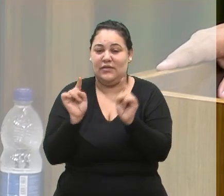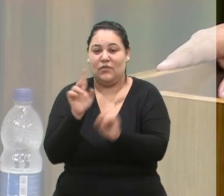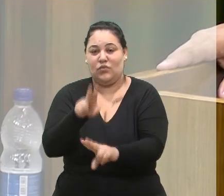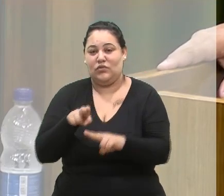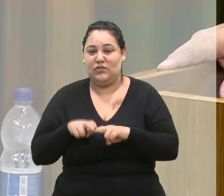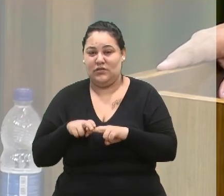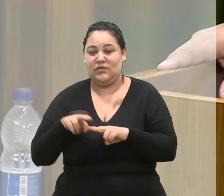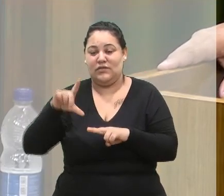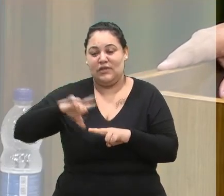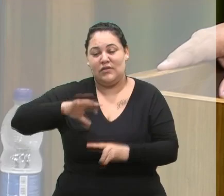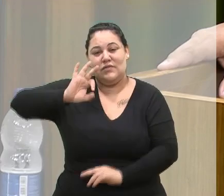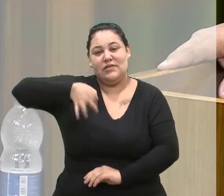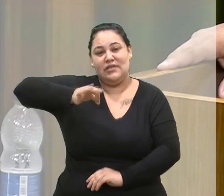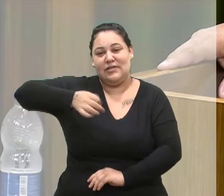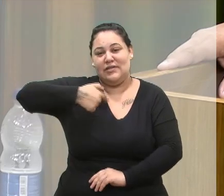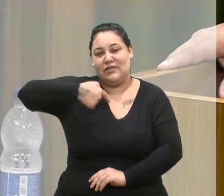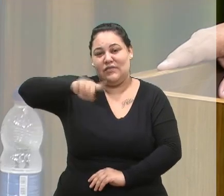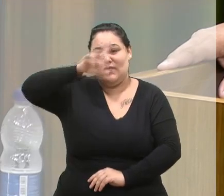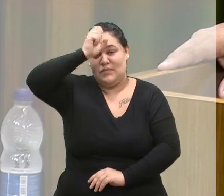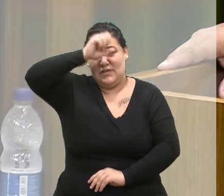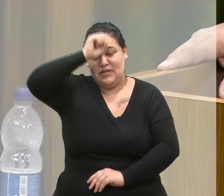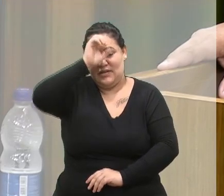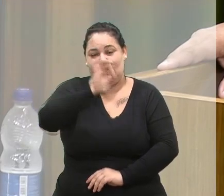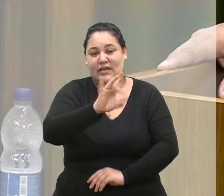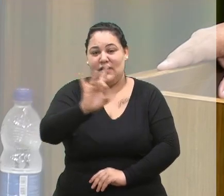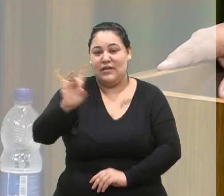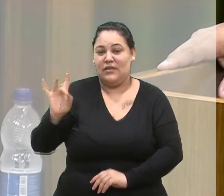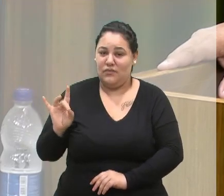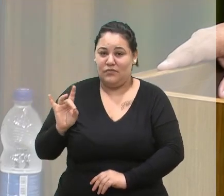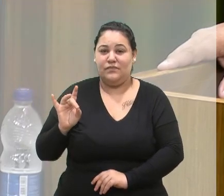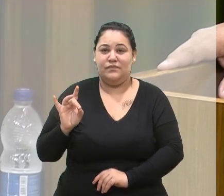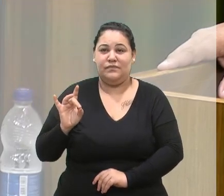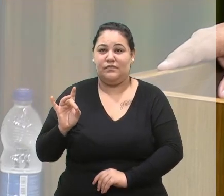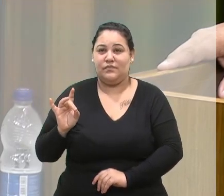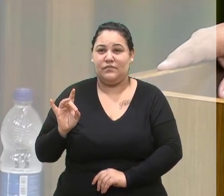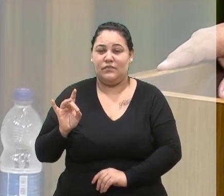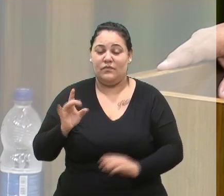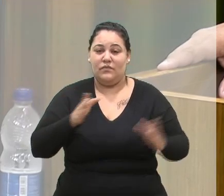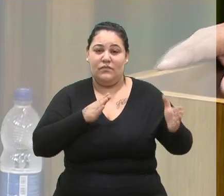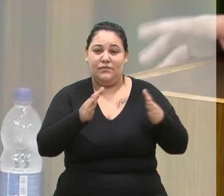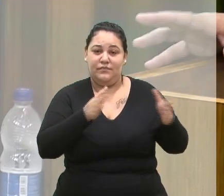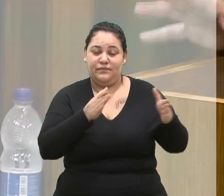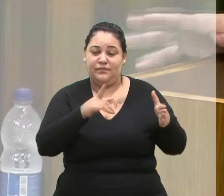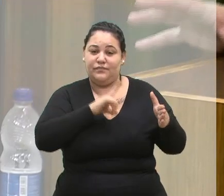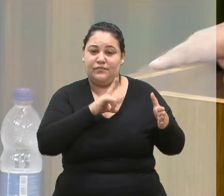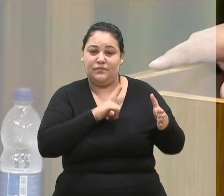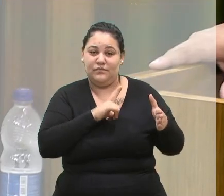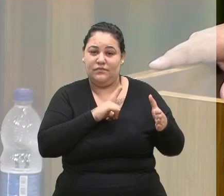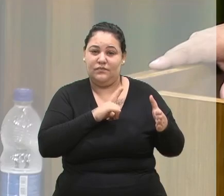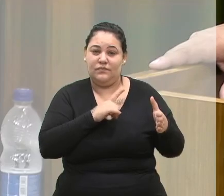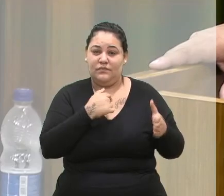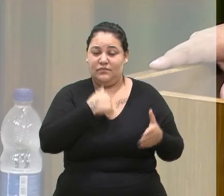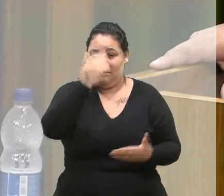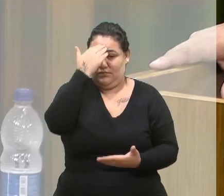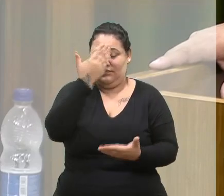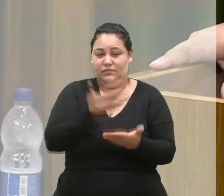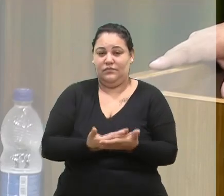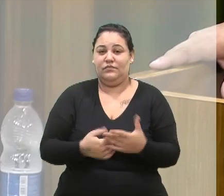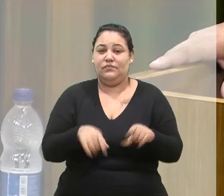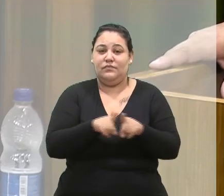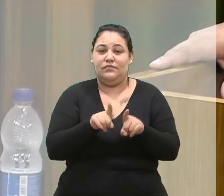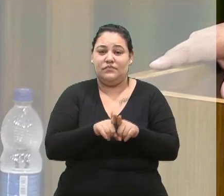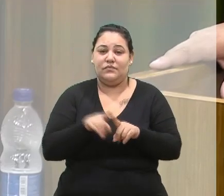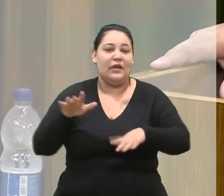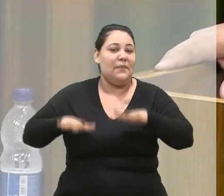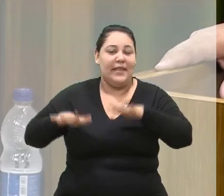tenho certeza que vou aprender com cada um e cada uma de vocês aqui no período que eu estiver. Acredito eu que independente